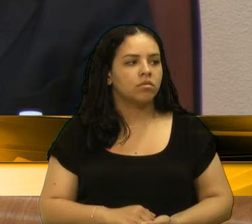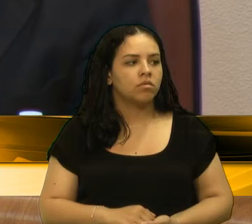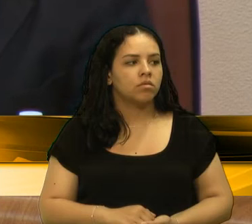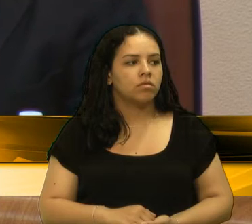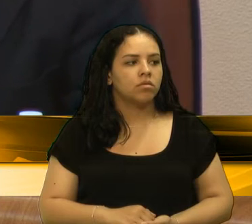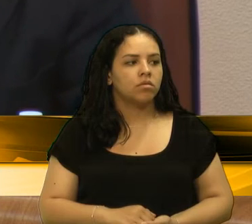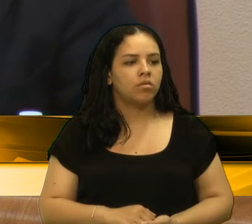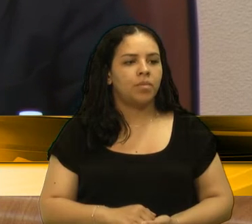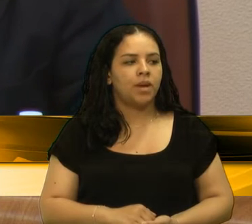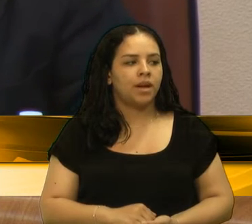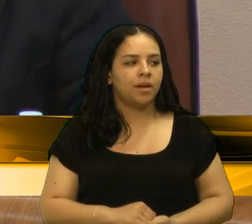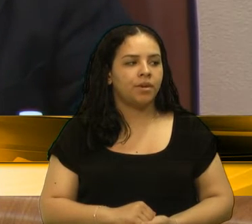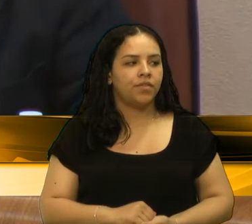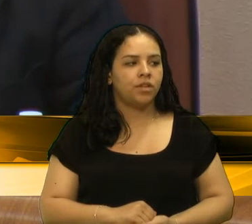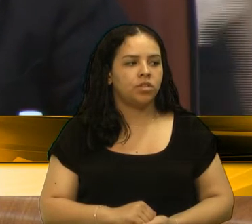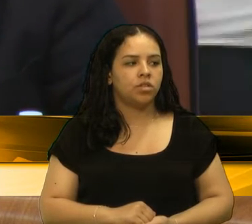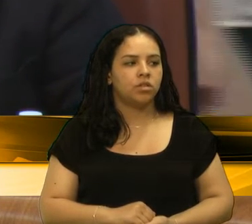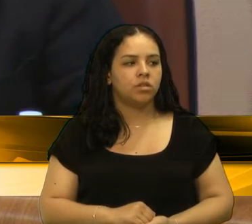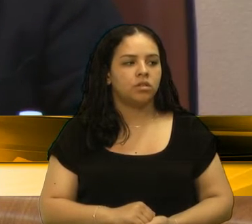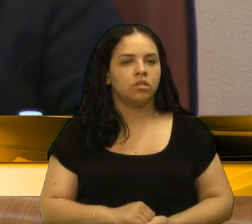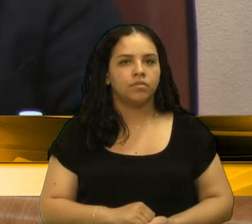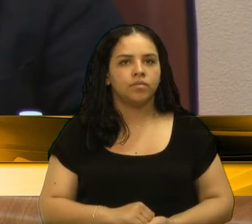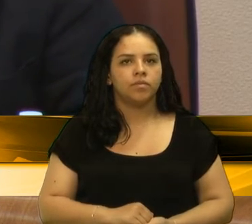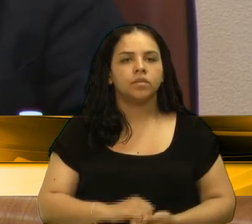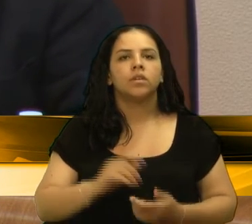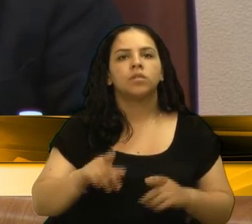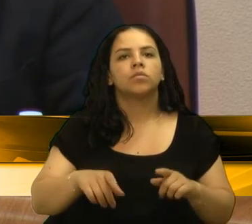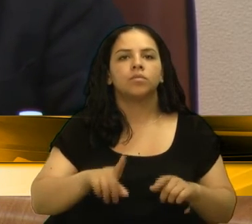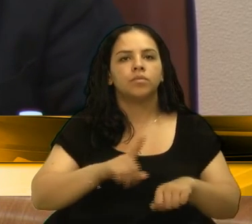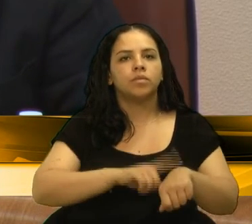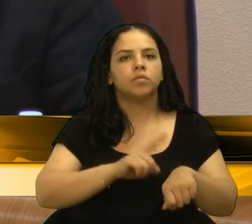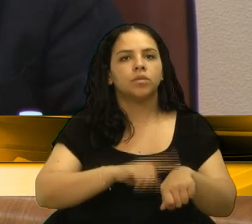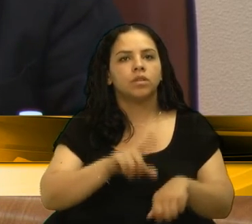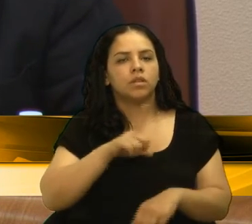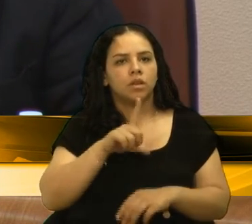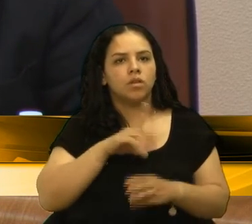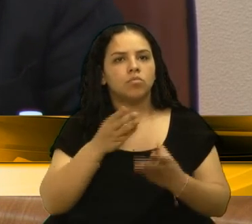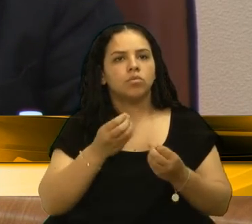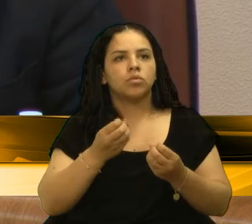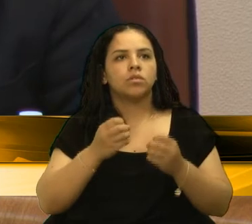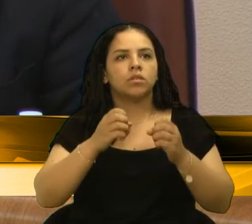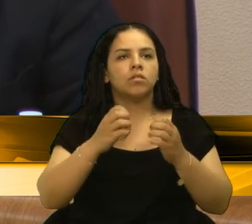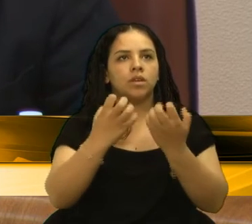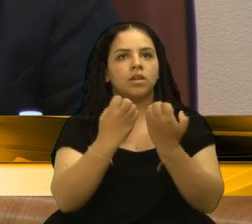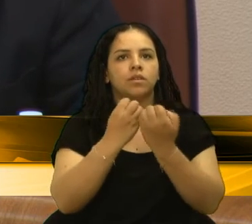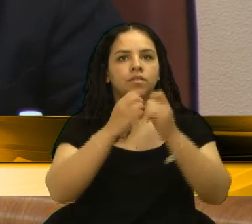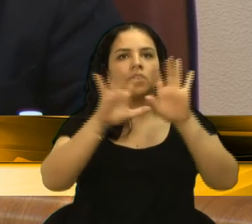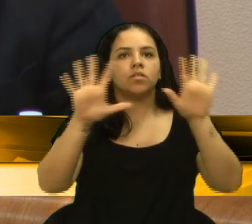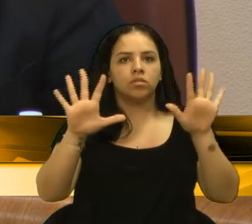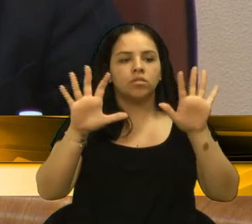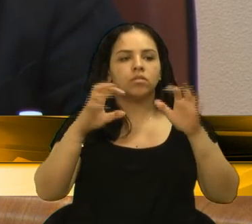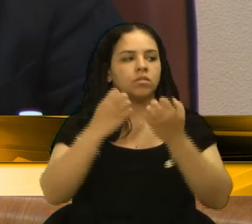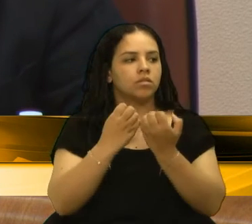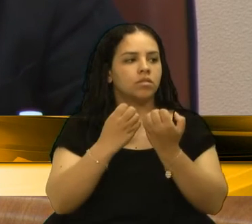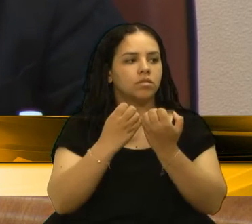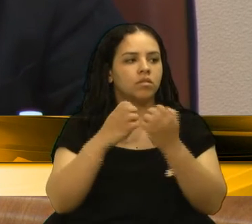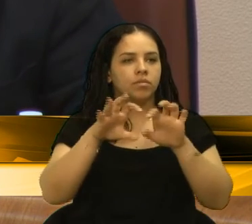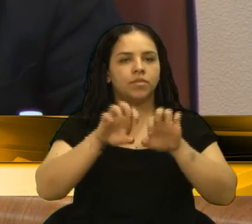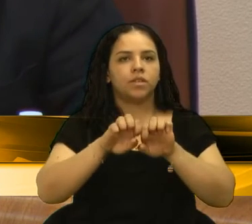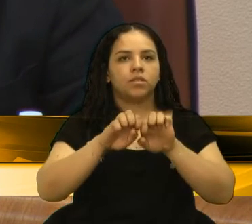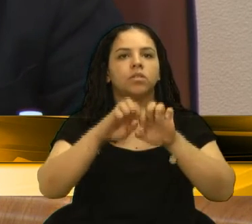Senhora Mirângela Rossi, olha, no primeiro momento a gente tinha a previsão de fazer vários eventos no município da Praça Dante, do porte da Feira do